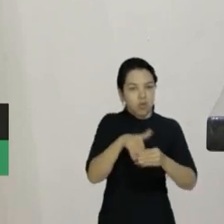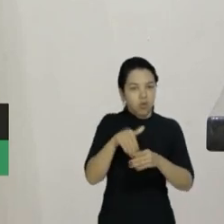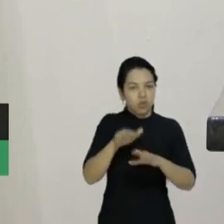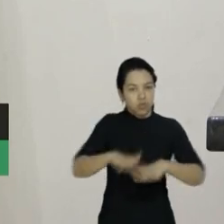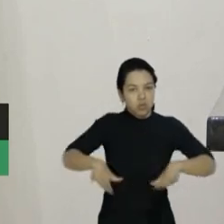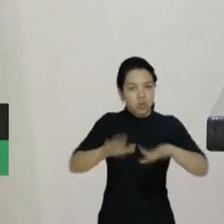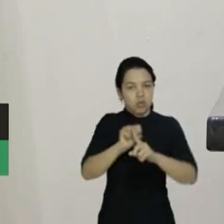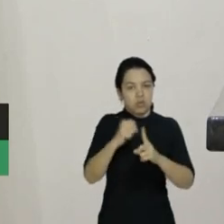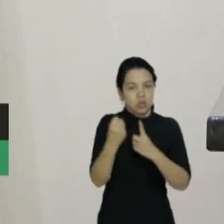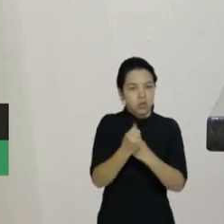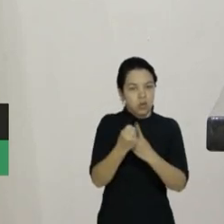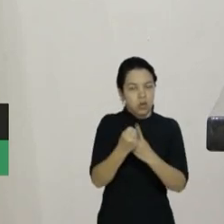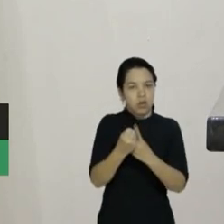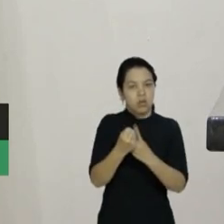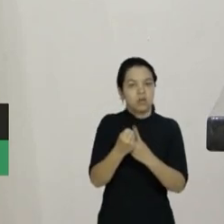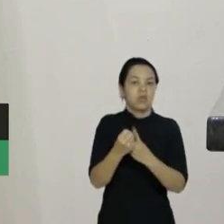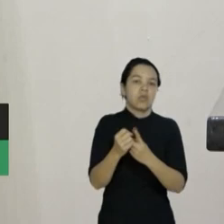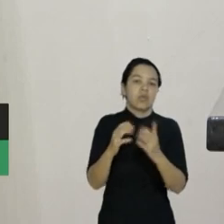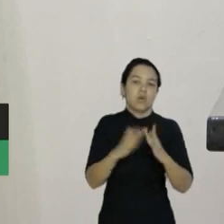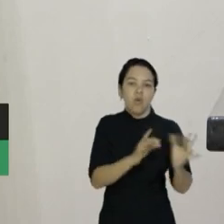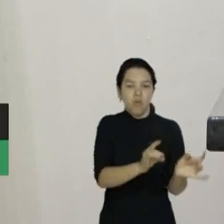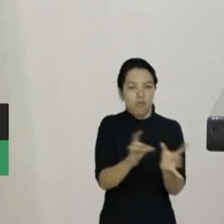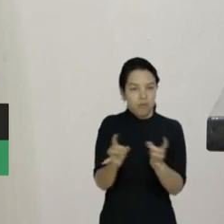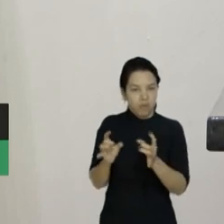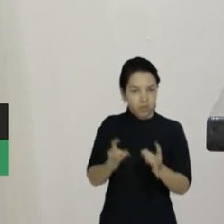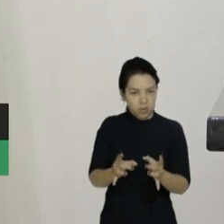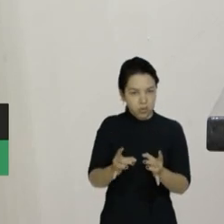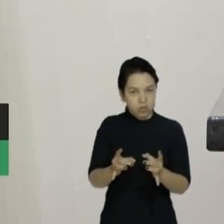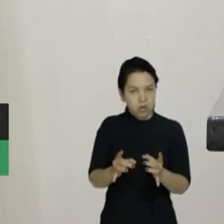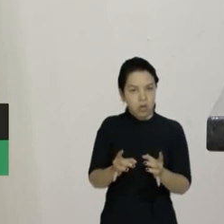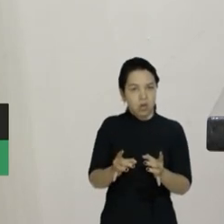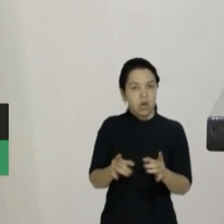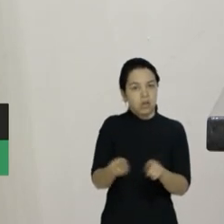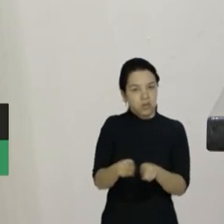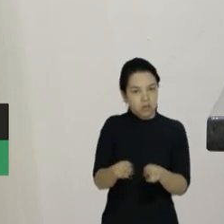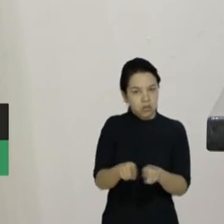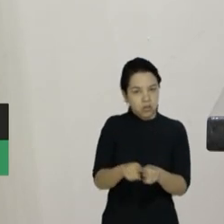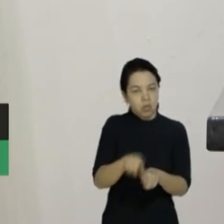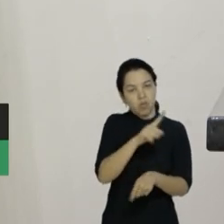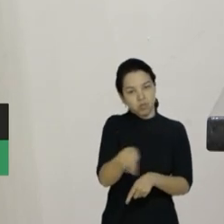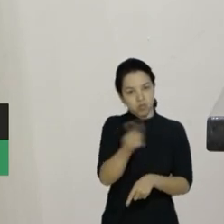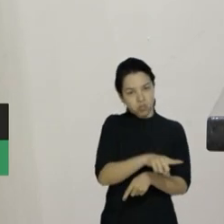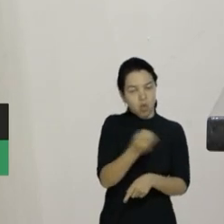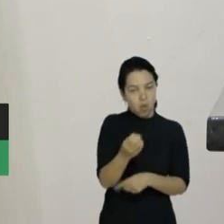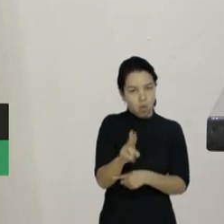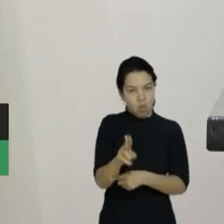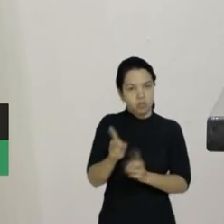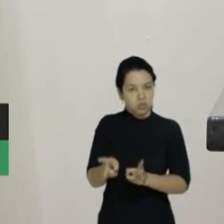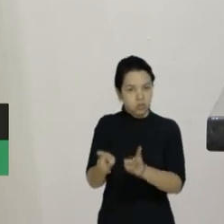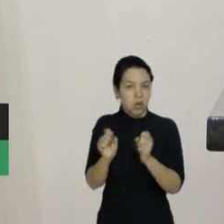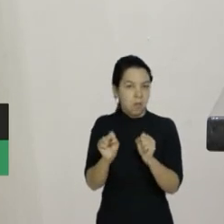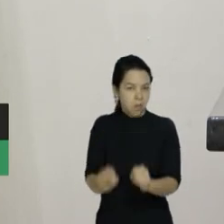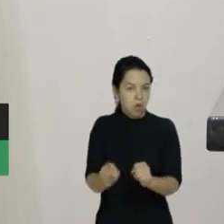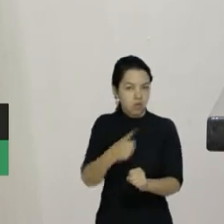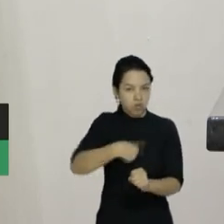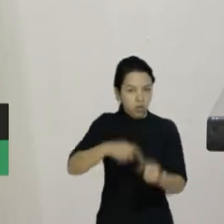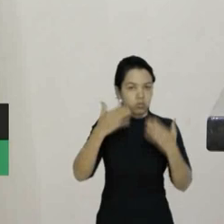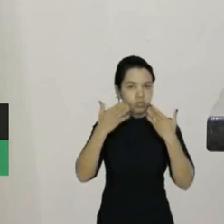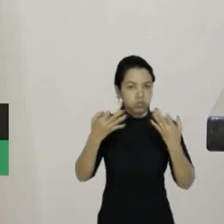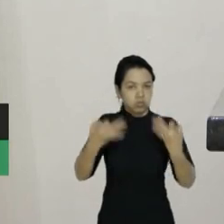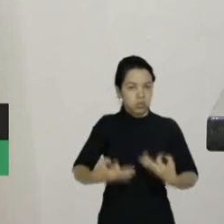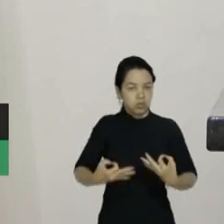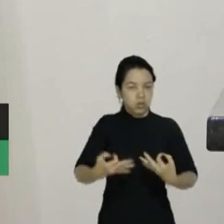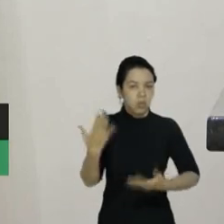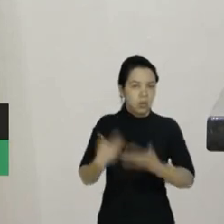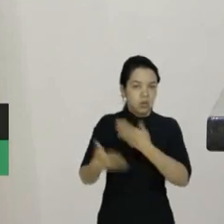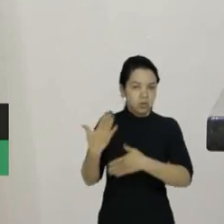corretores, em que outorga o direito de banir ou deixar. E nós temos dado exemplo. Eu tive a